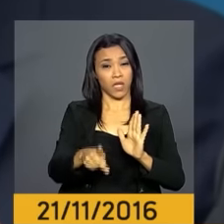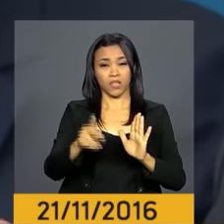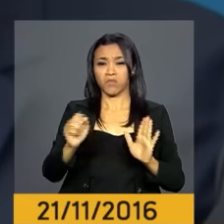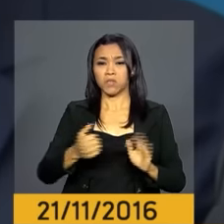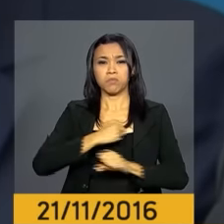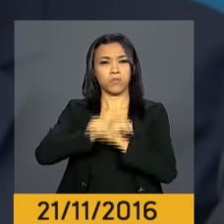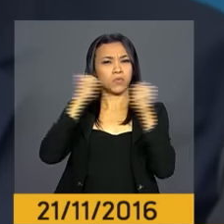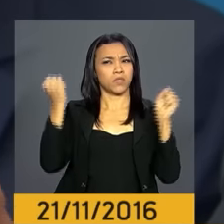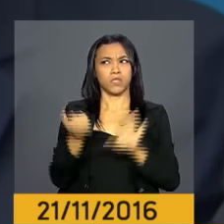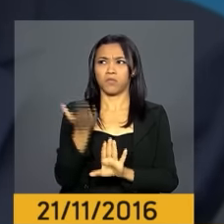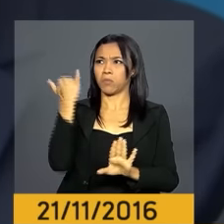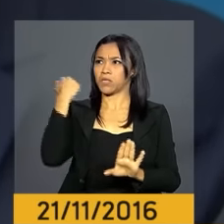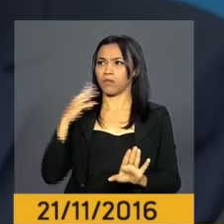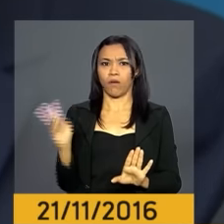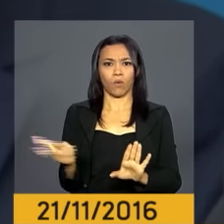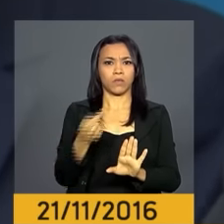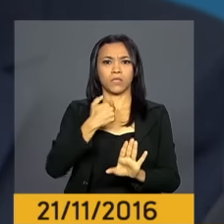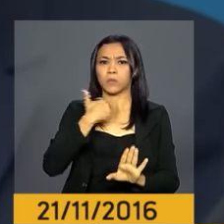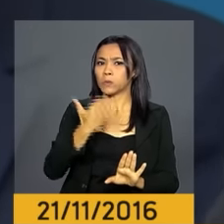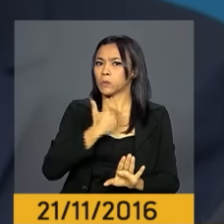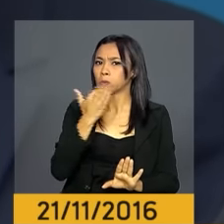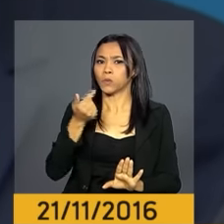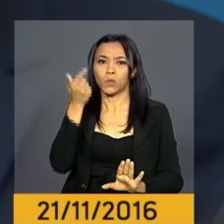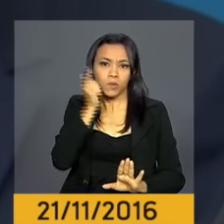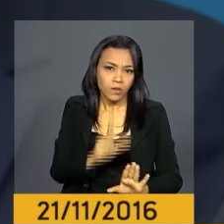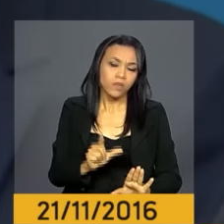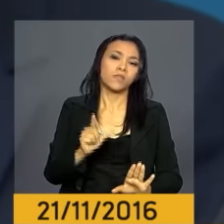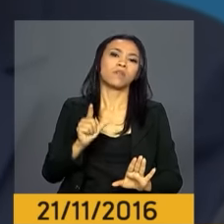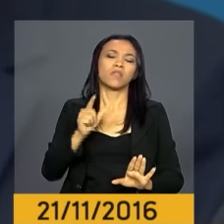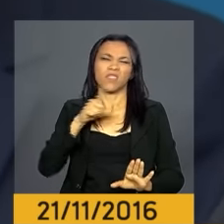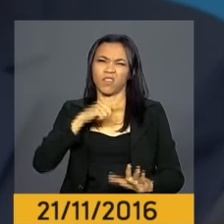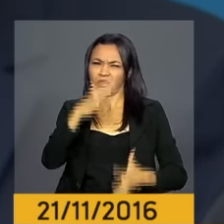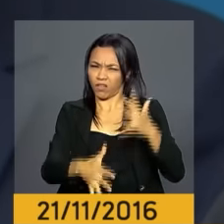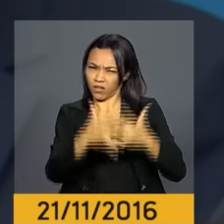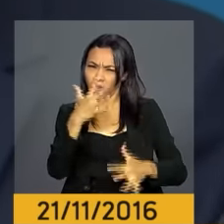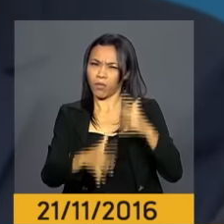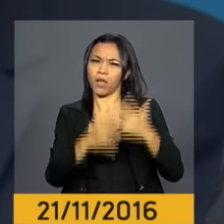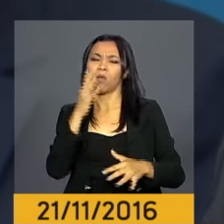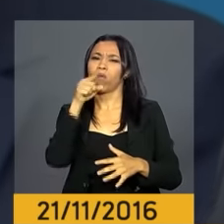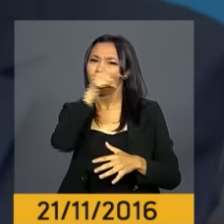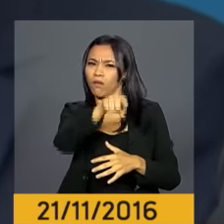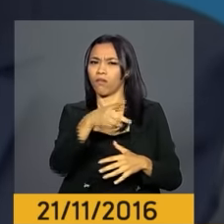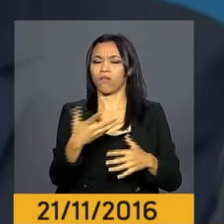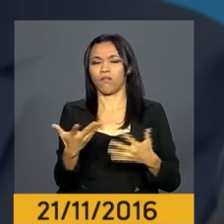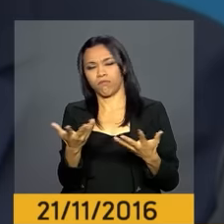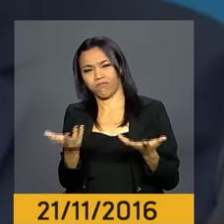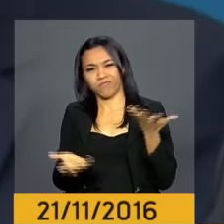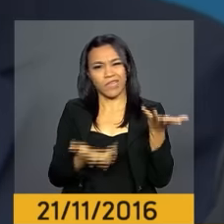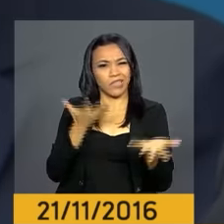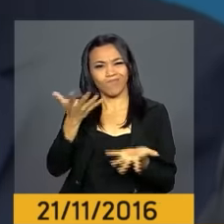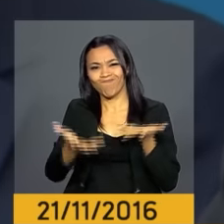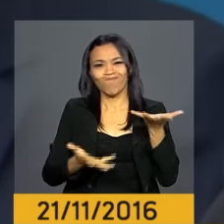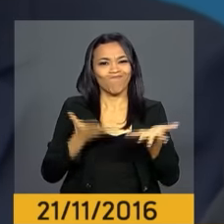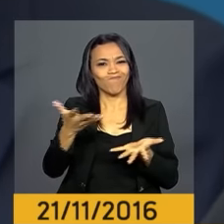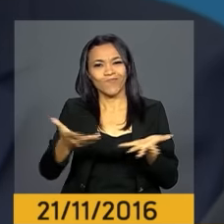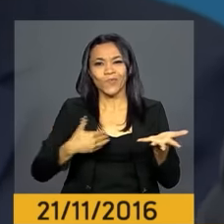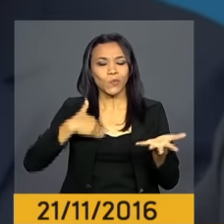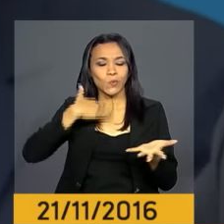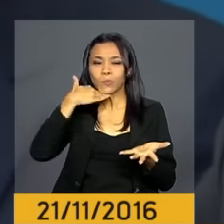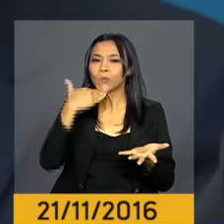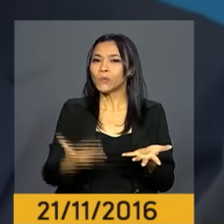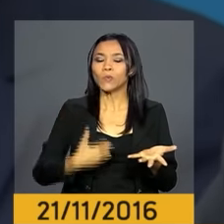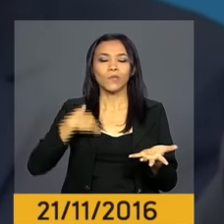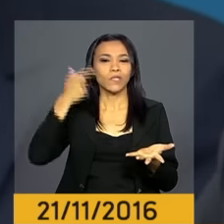Rigotto, que foi no momento de mandarmos para o plenário que houve um embaraço governamental, e deste embaraço governamental resultou